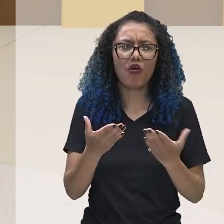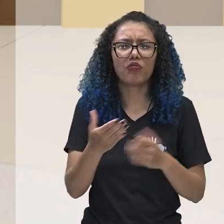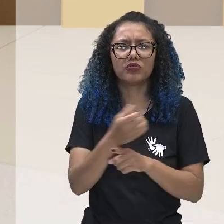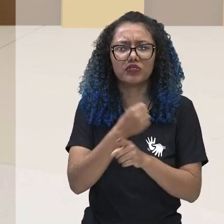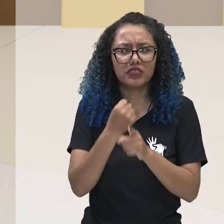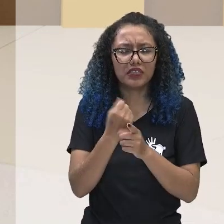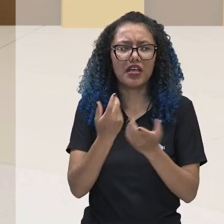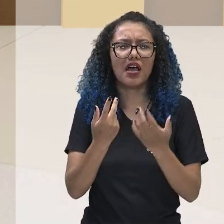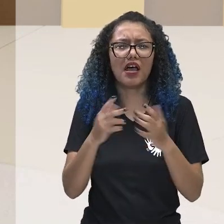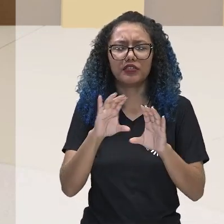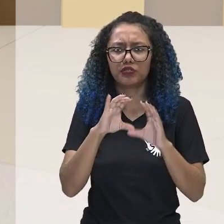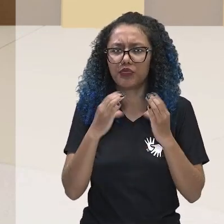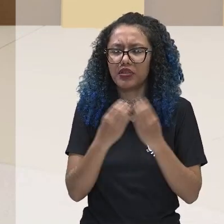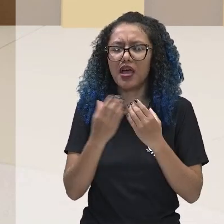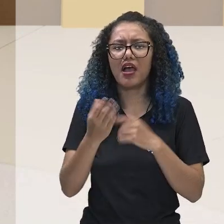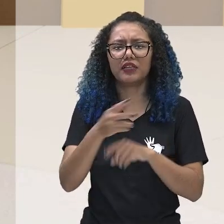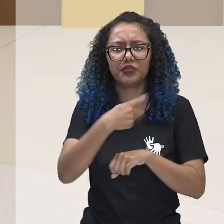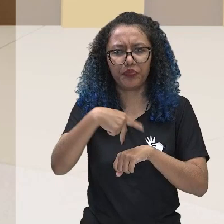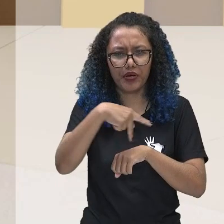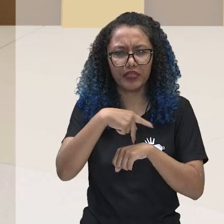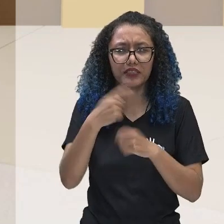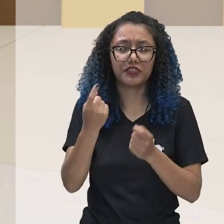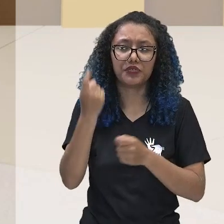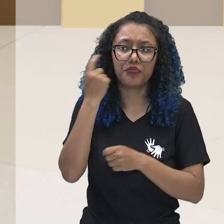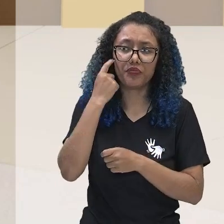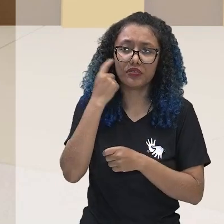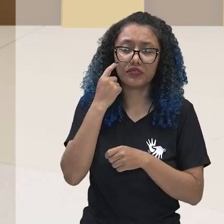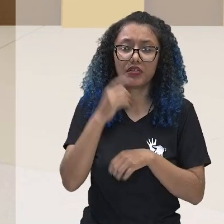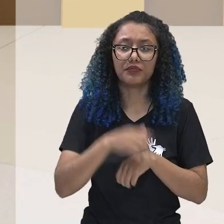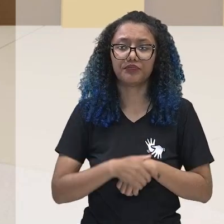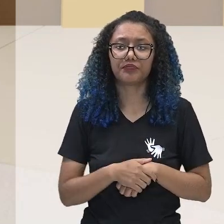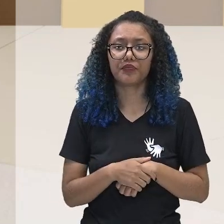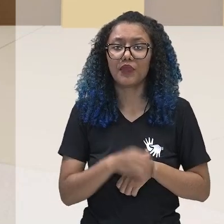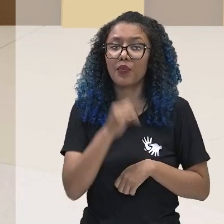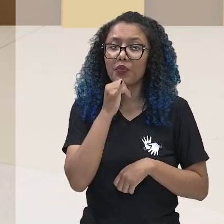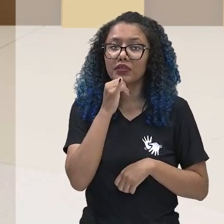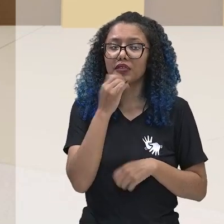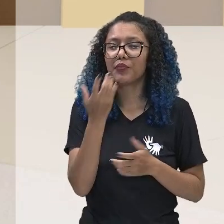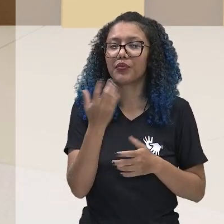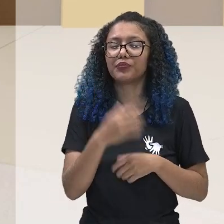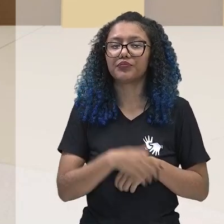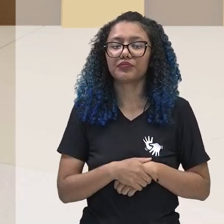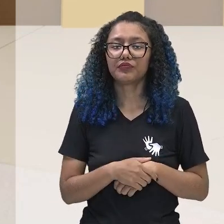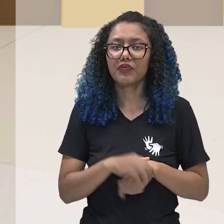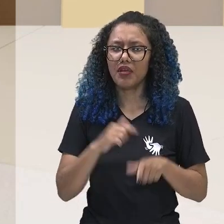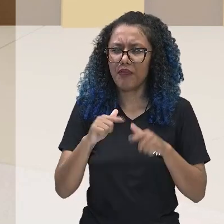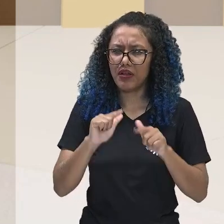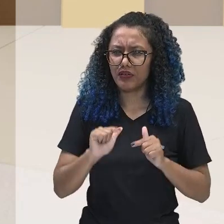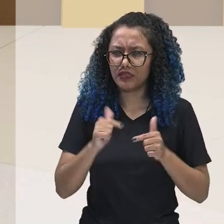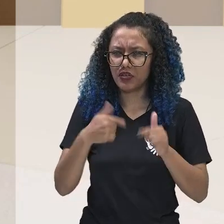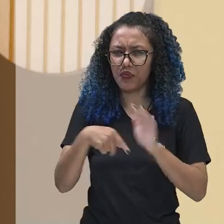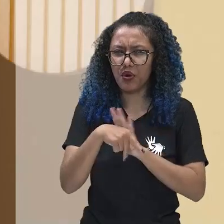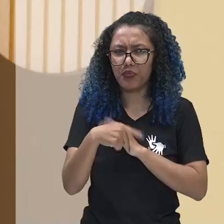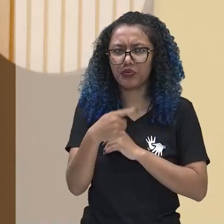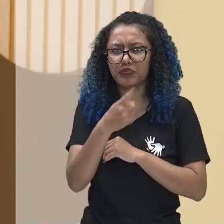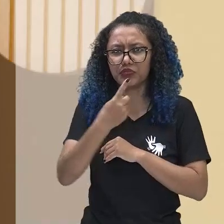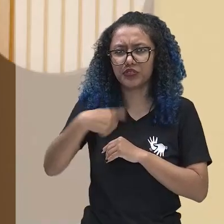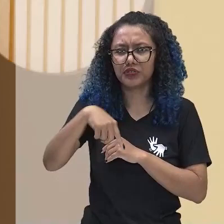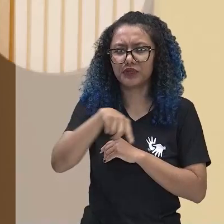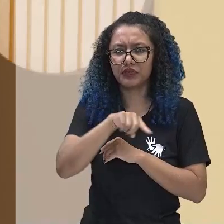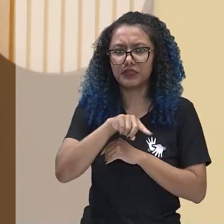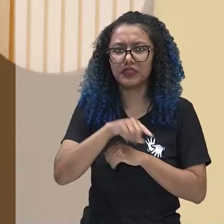né? E aí a gente para refletir. Imagina só as tuas ações hoje refletidas no